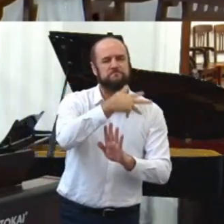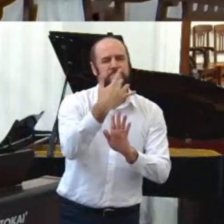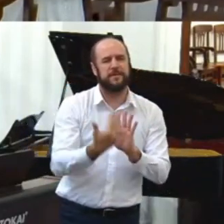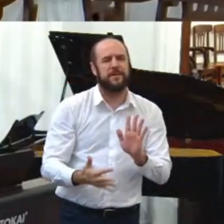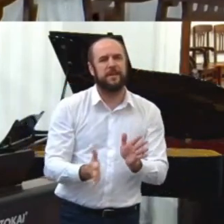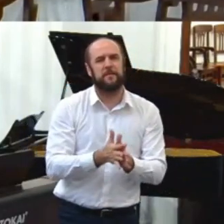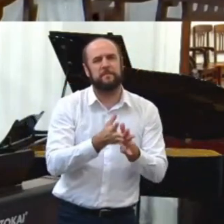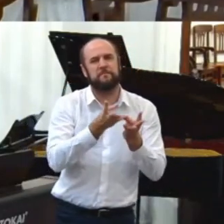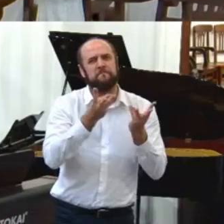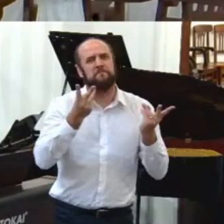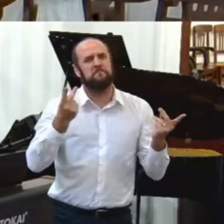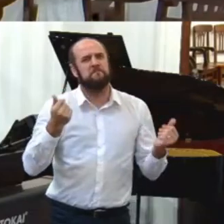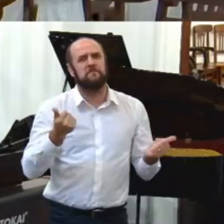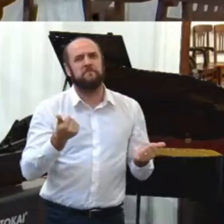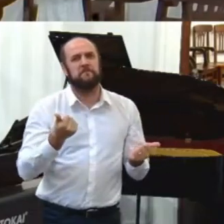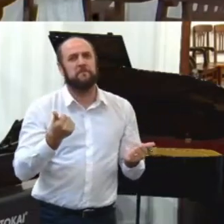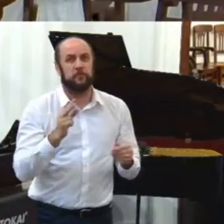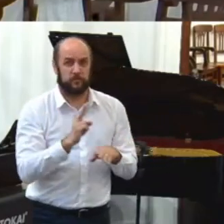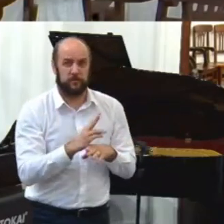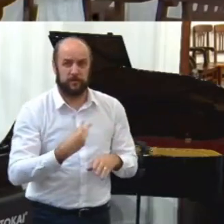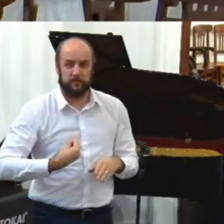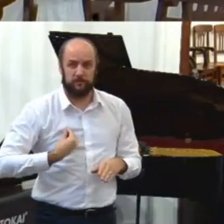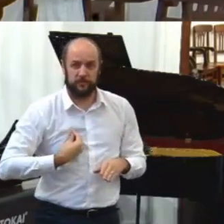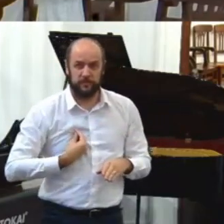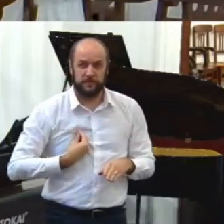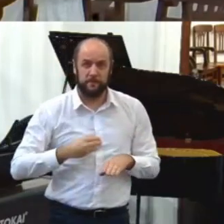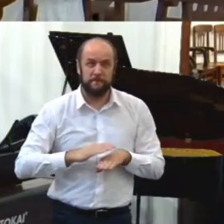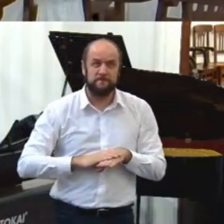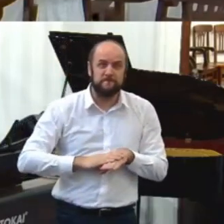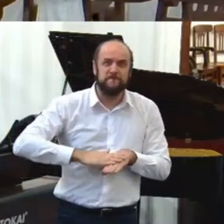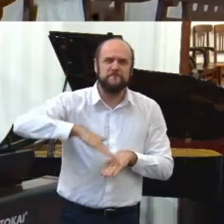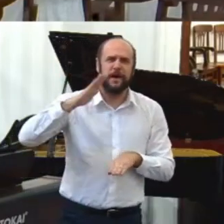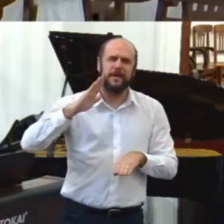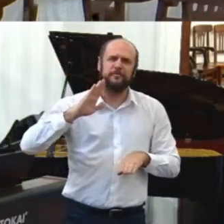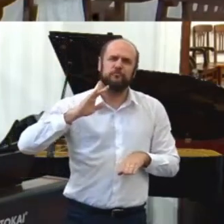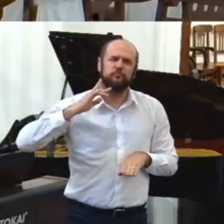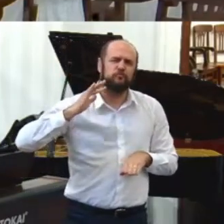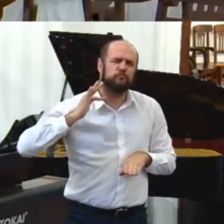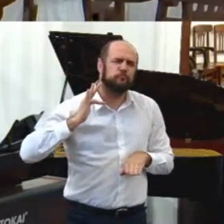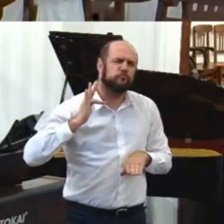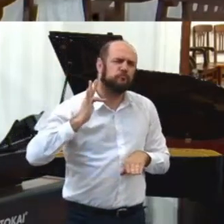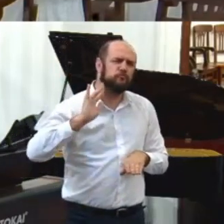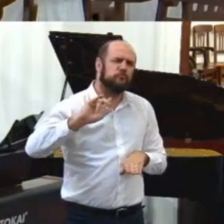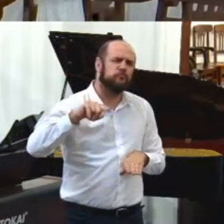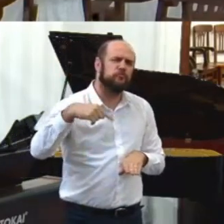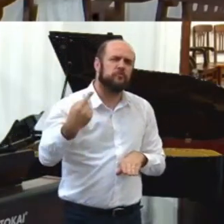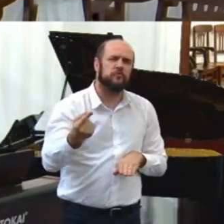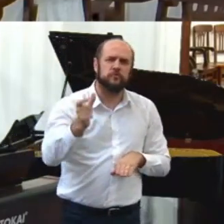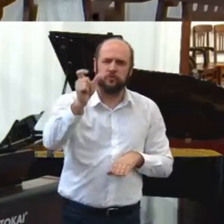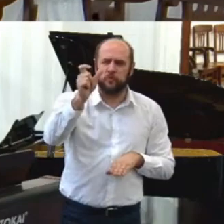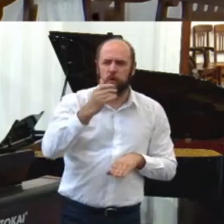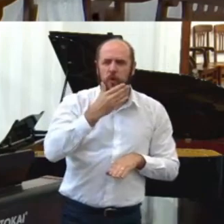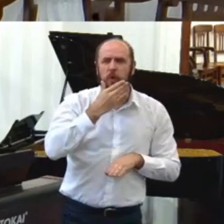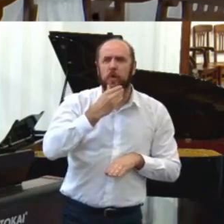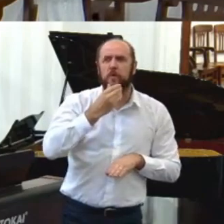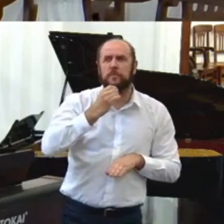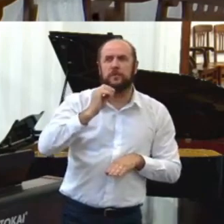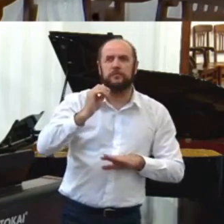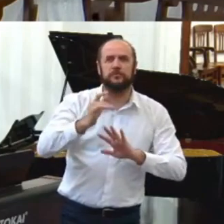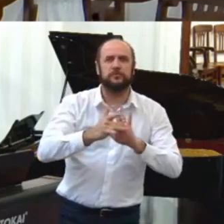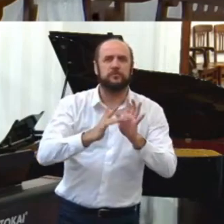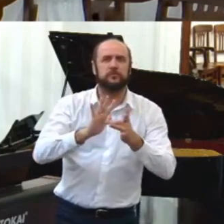só aponta para a preservação de uma vida, aponta para quem seria lá na frente o libertador, Jesus